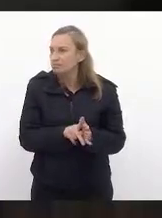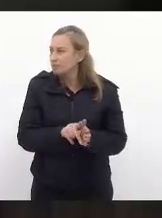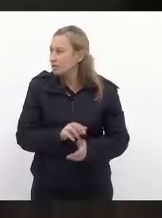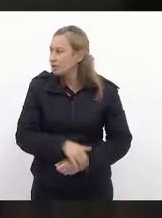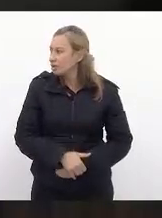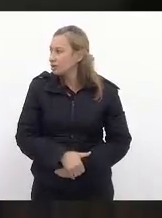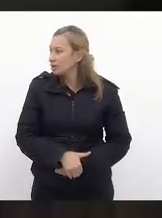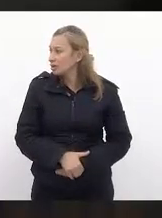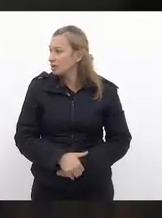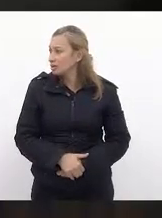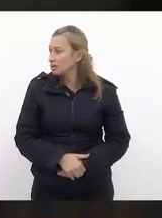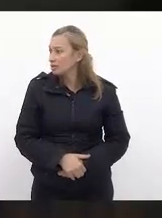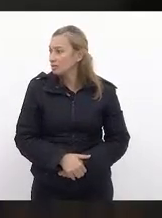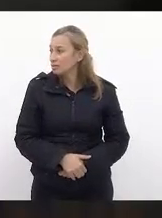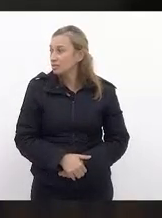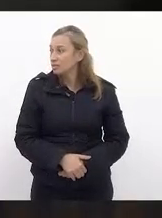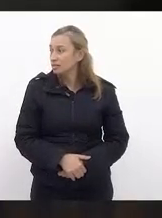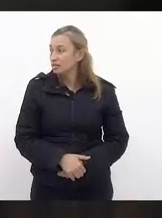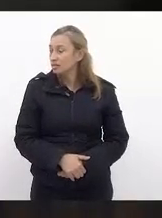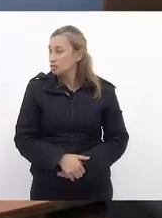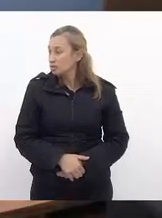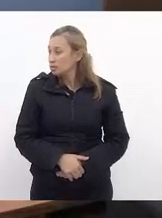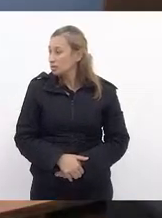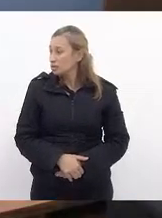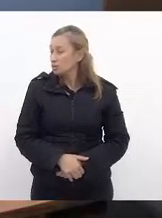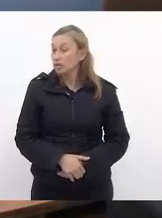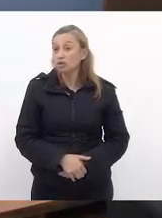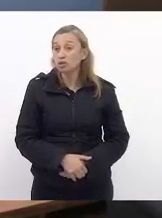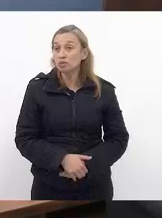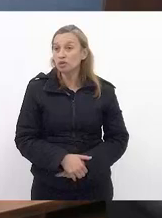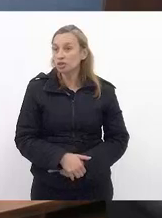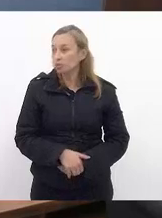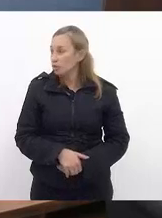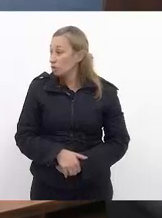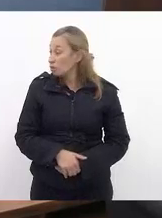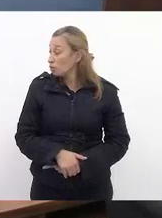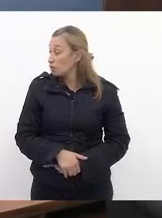projeto tá bom Deputado por el Felipe poubel é